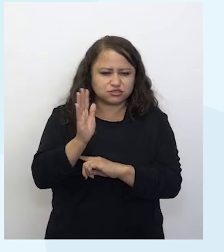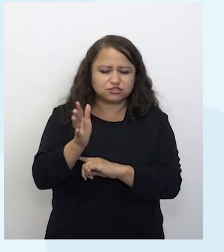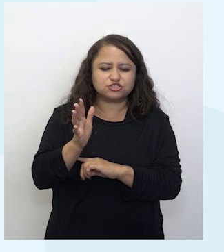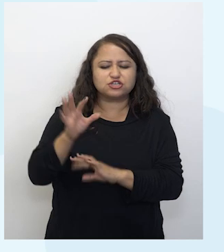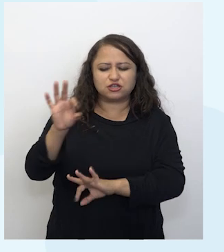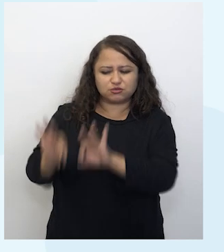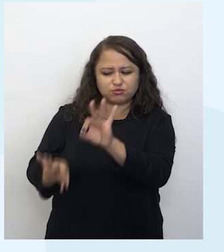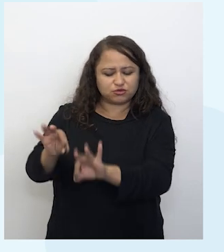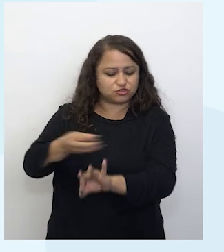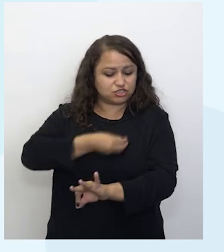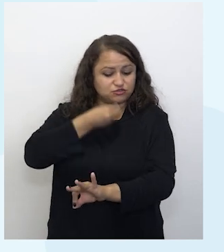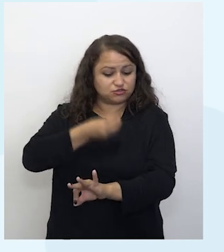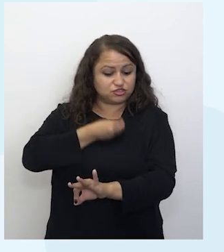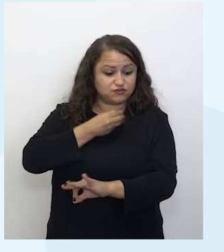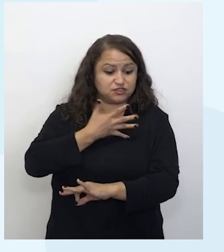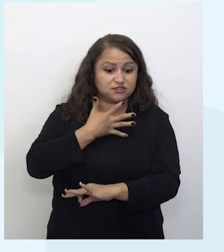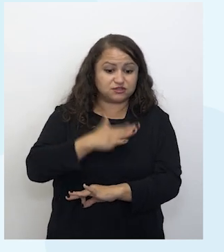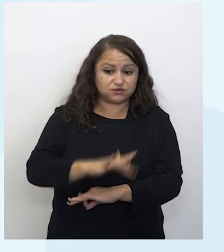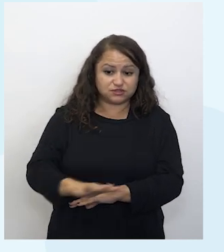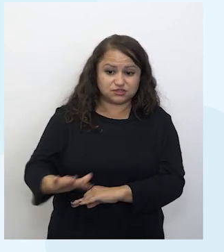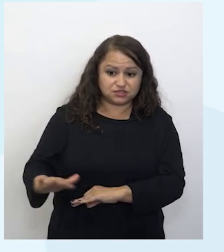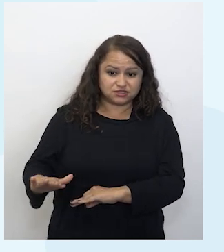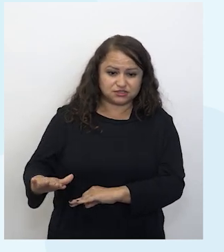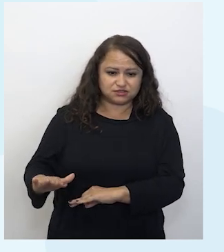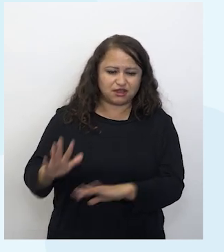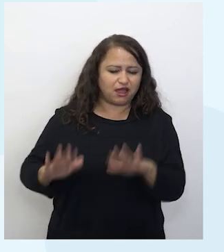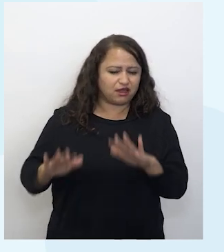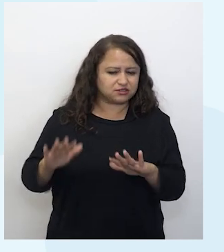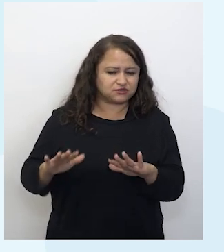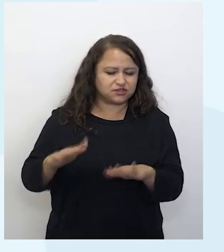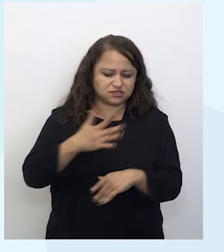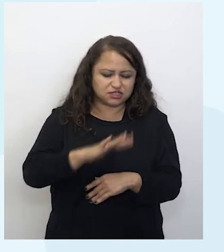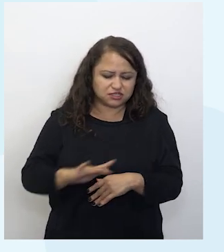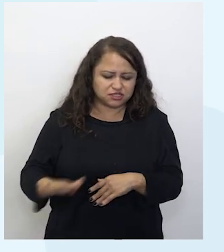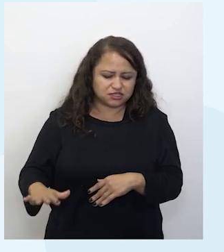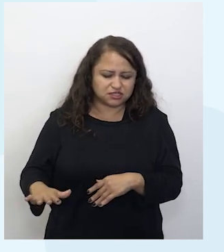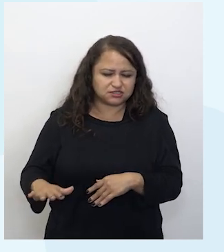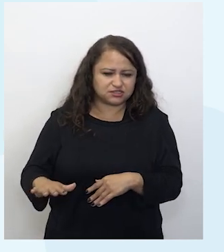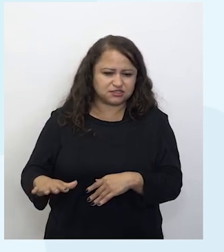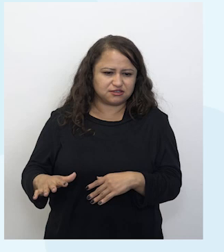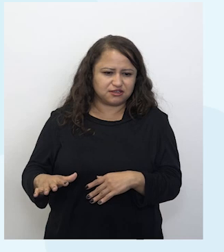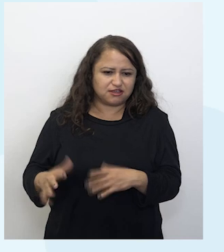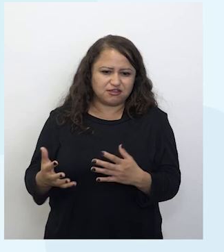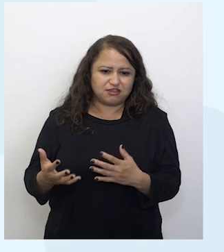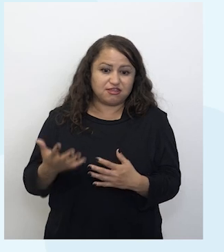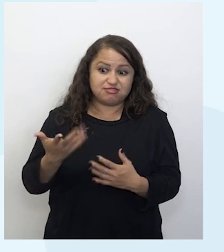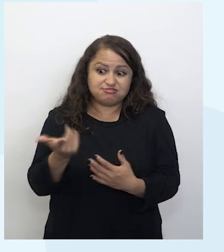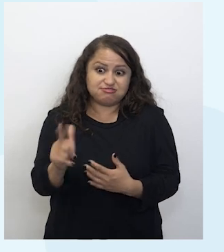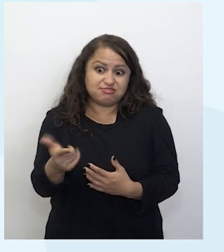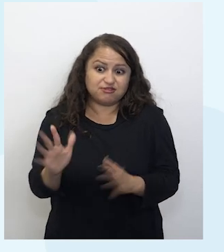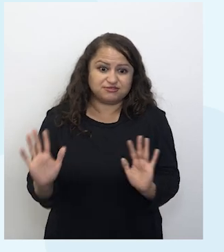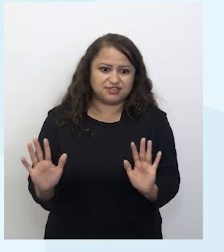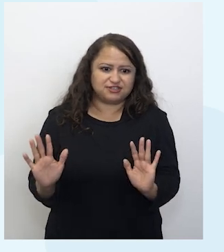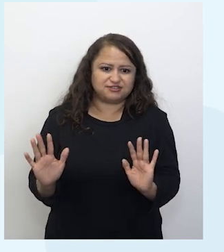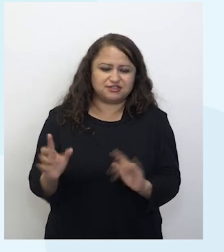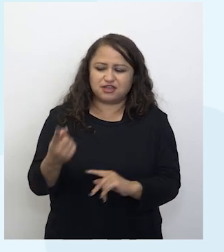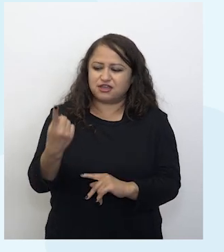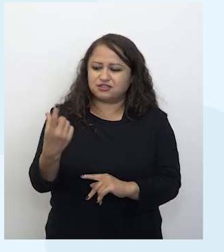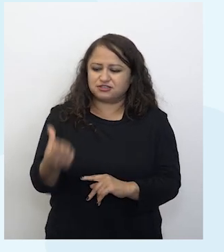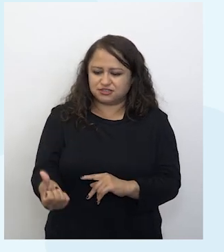ainda criança, né? Nem sempre a criança tem isso muito definido. Com 16 anos, foi a aluna mais